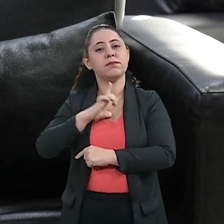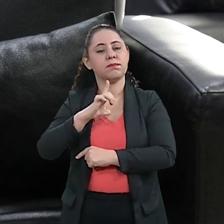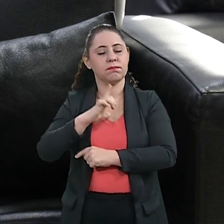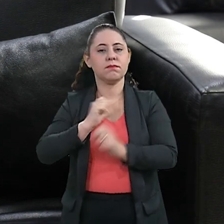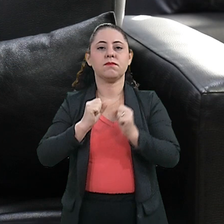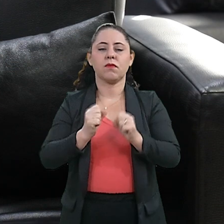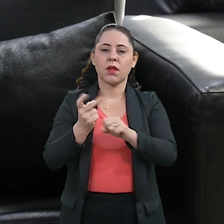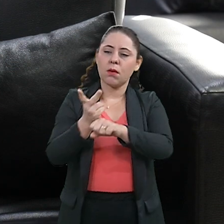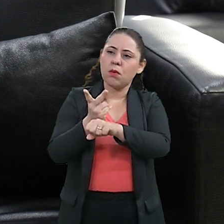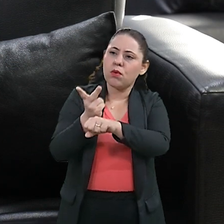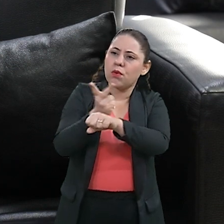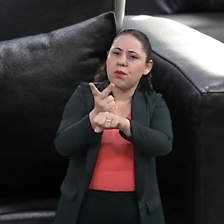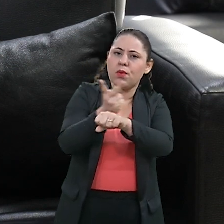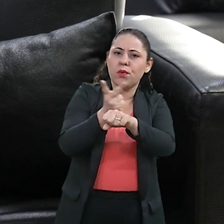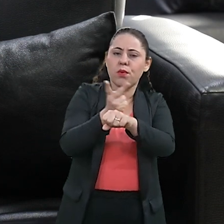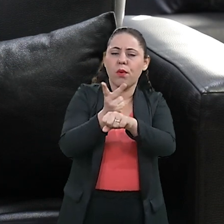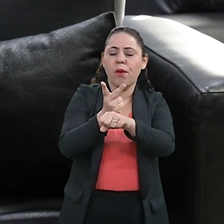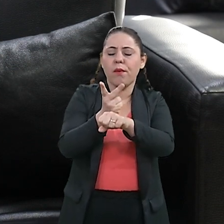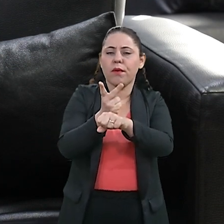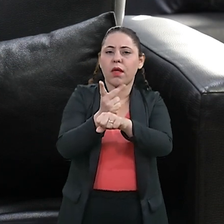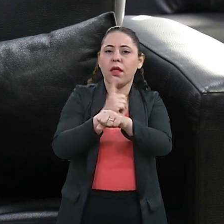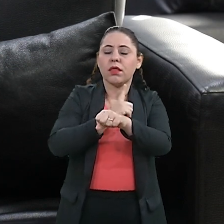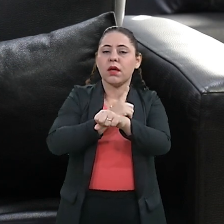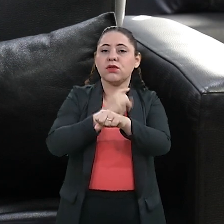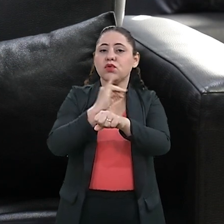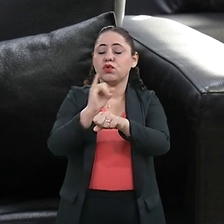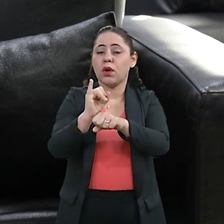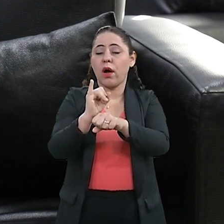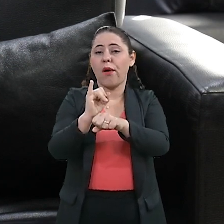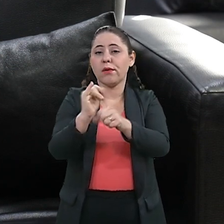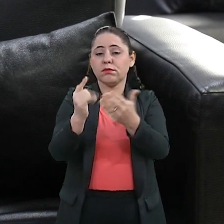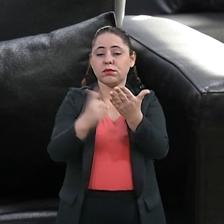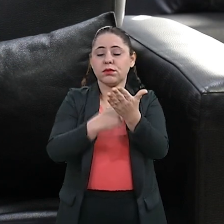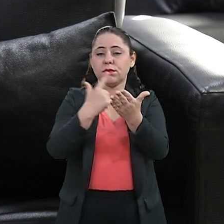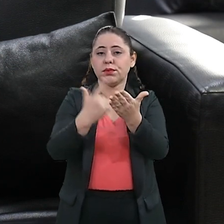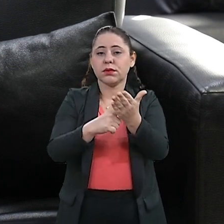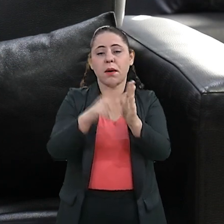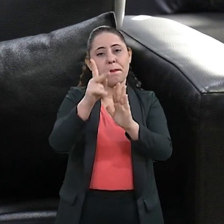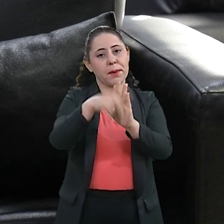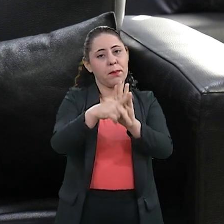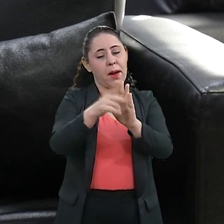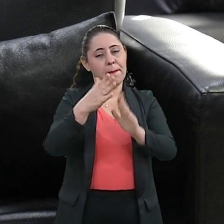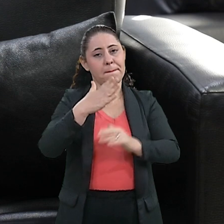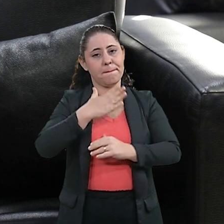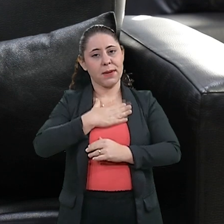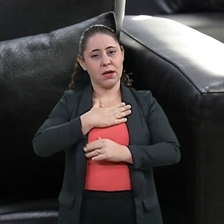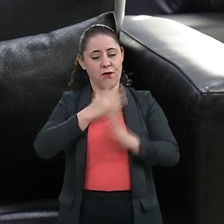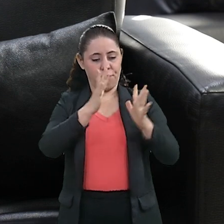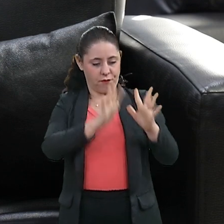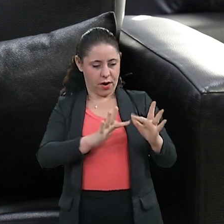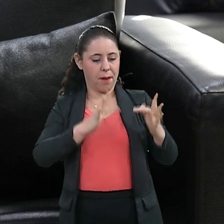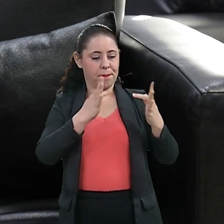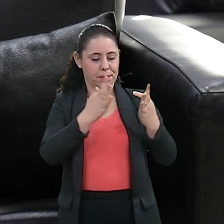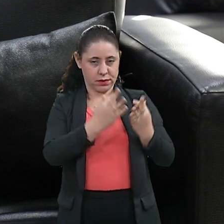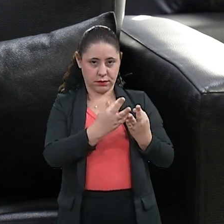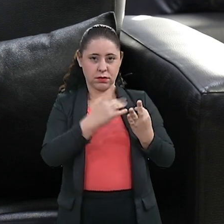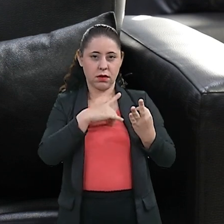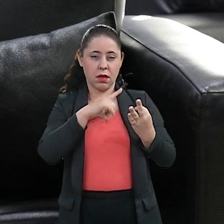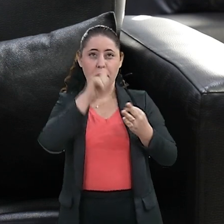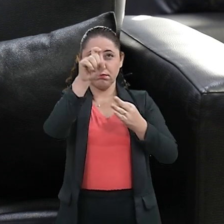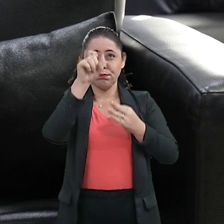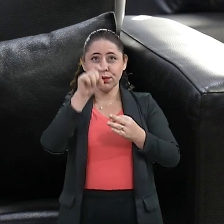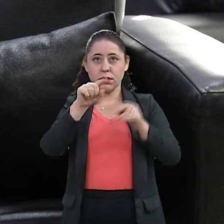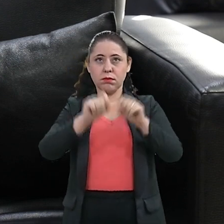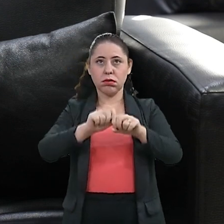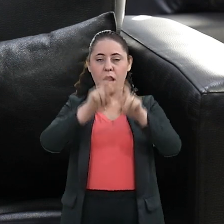elas podem ser buscadas nesse canal. Basta entrar na página do programa Minhas Raízes, que tem um link